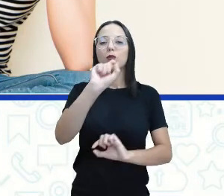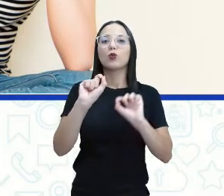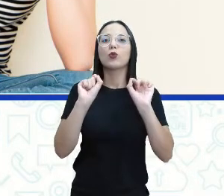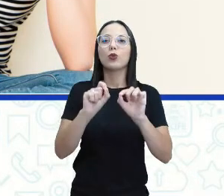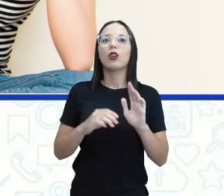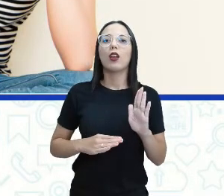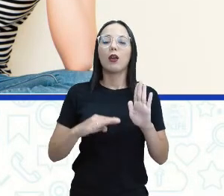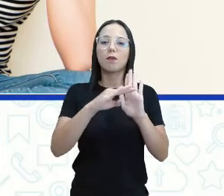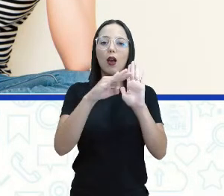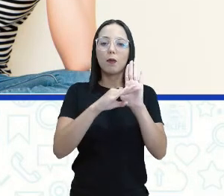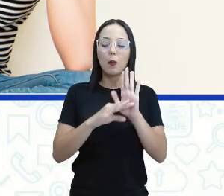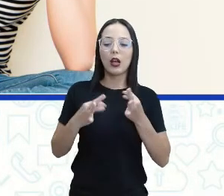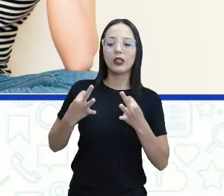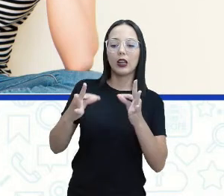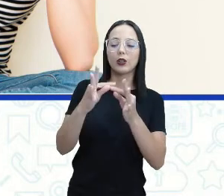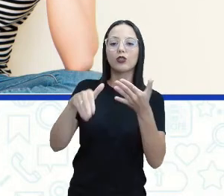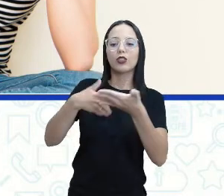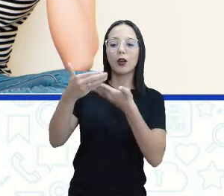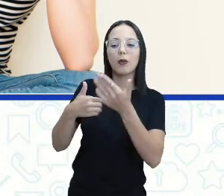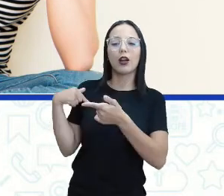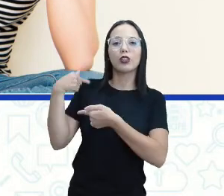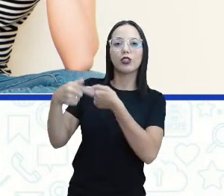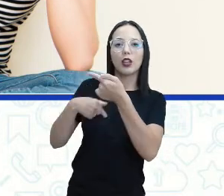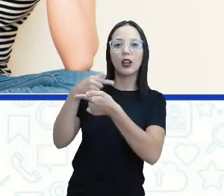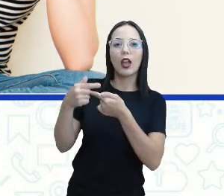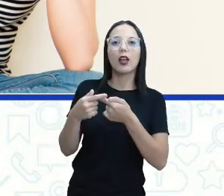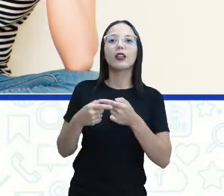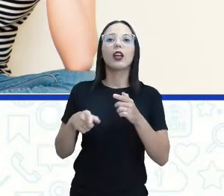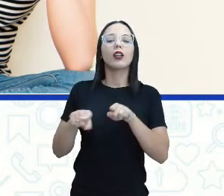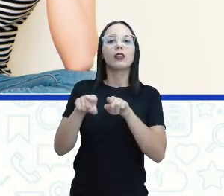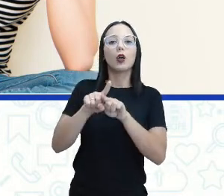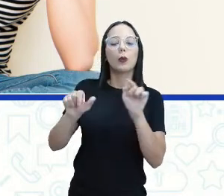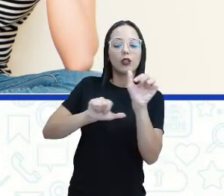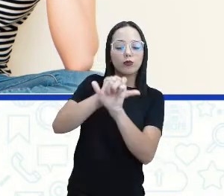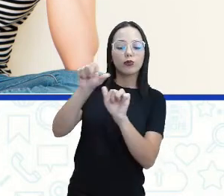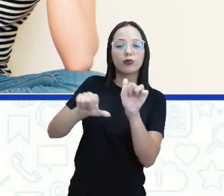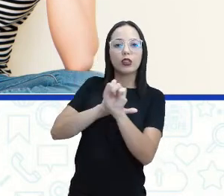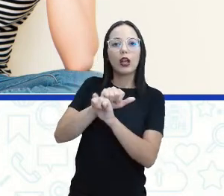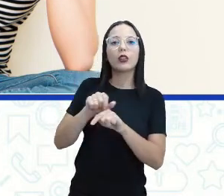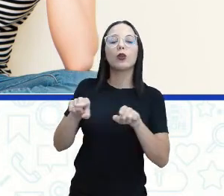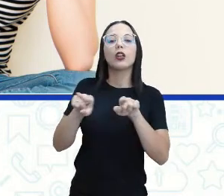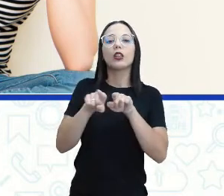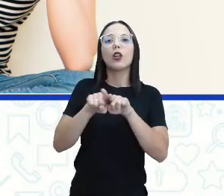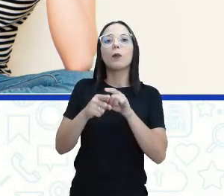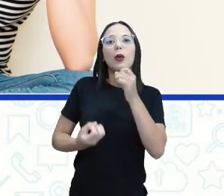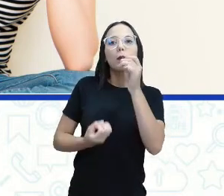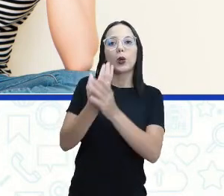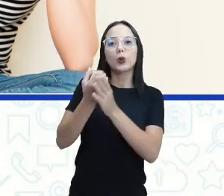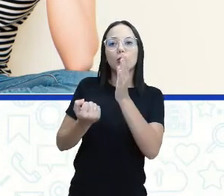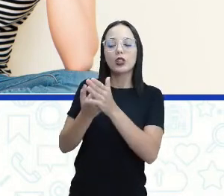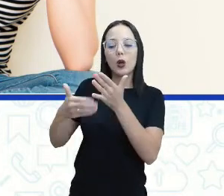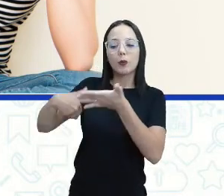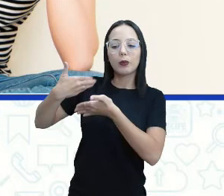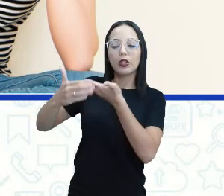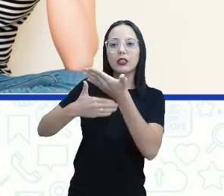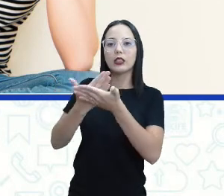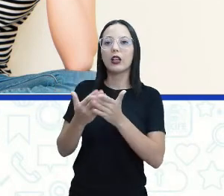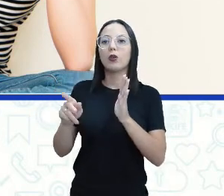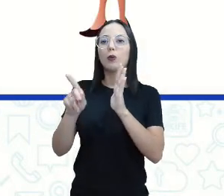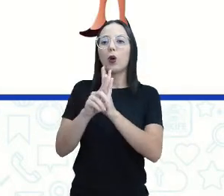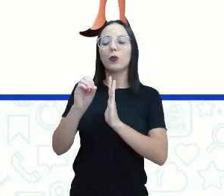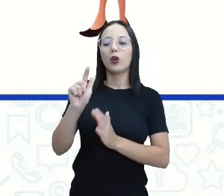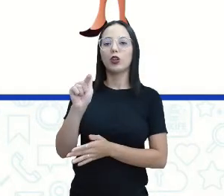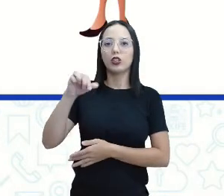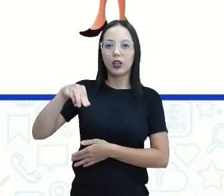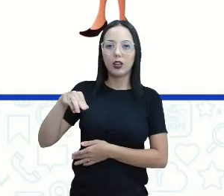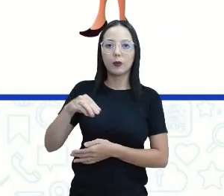hoje? Biotecnologia, engenharia genética, organismos geneticamente modificados, produção de criação de um OGM, né, e